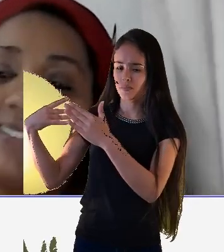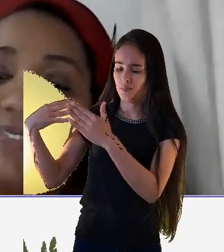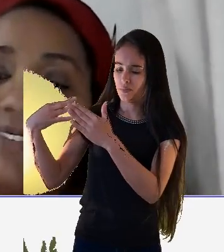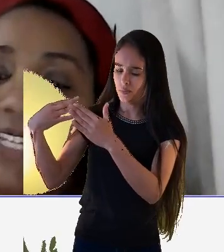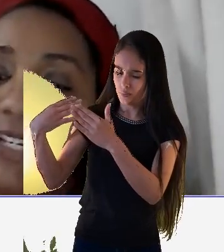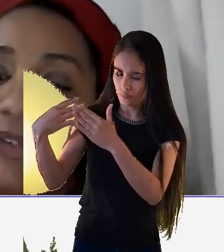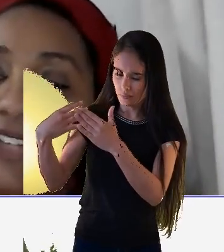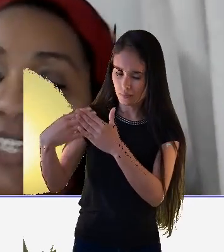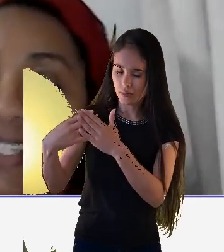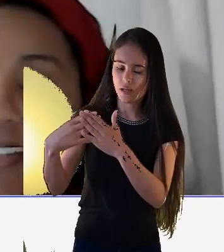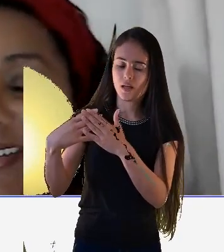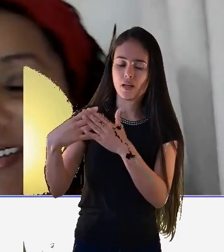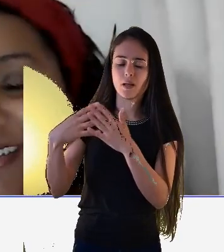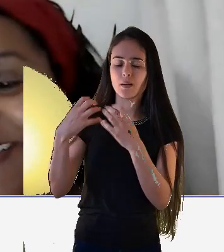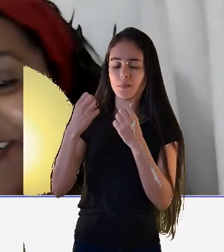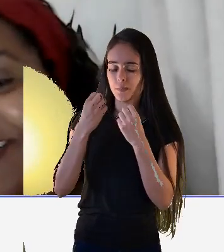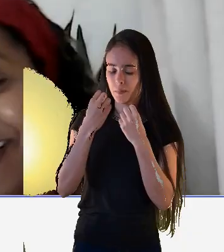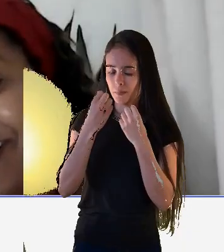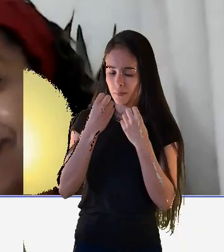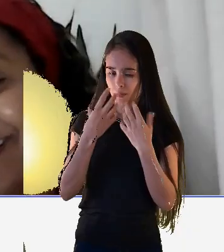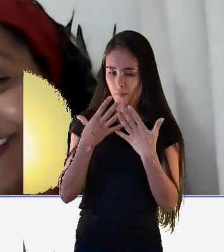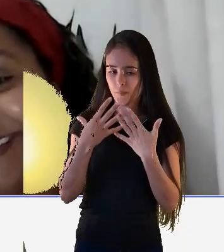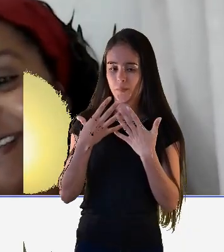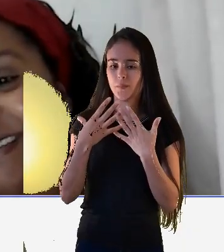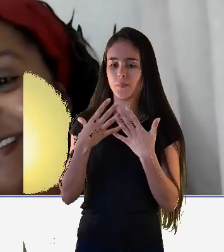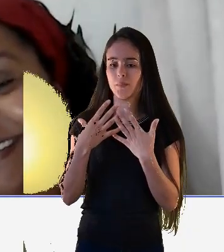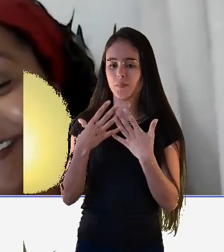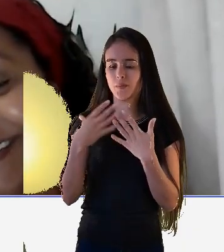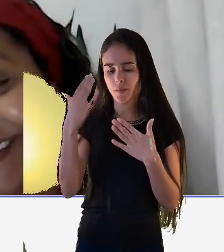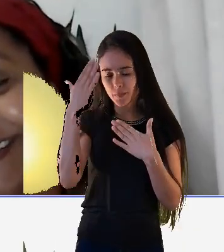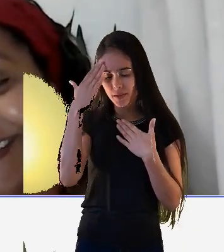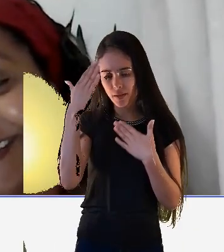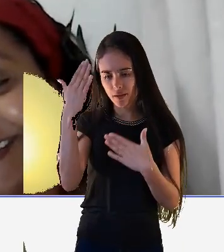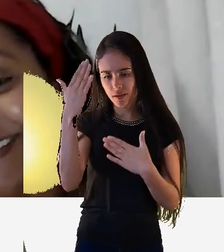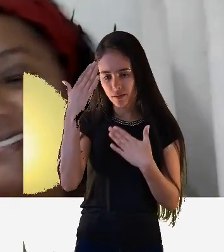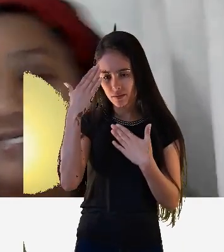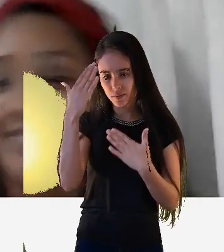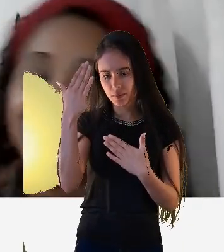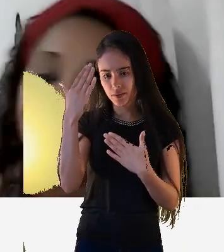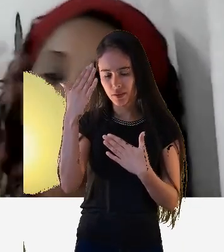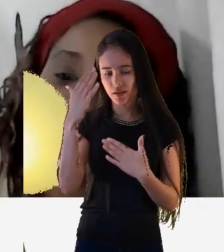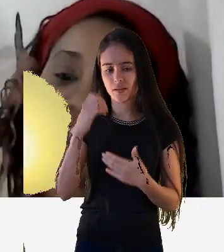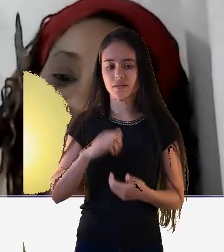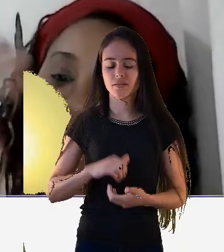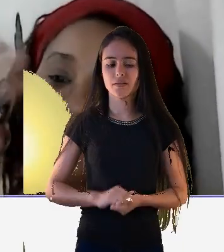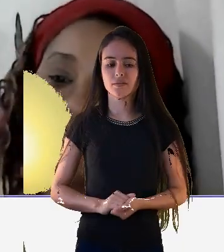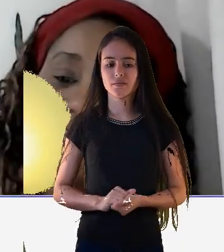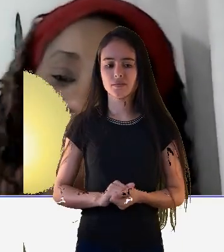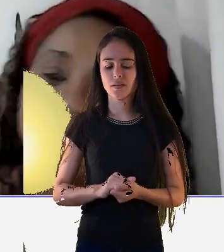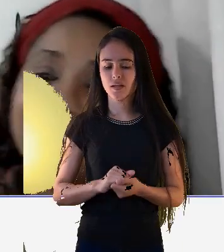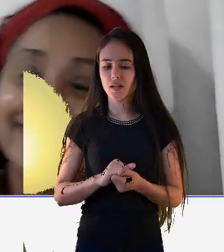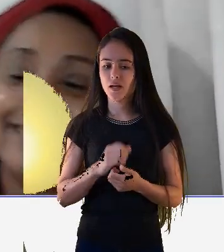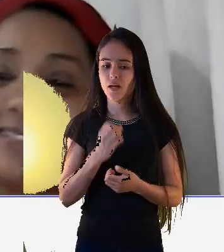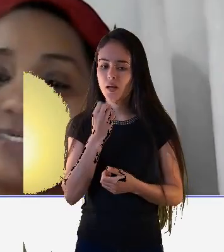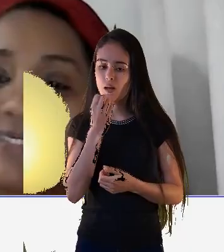Valeu. Obrigado. Valeu, gente. Tchau, Boa tchau. noite a todos. Até semana que vem. Tchau, tchau.